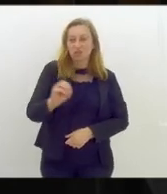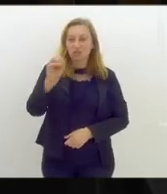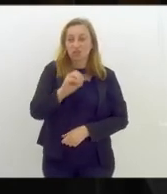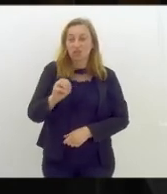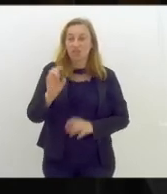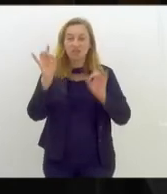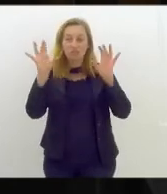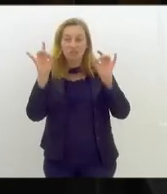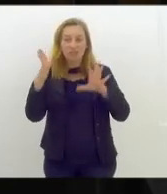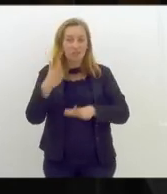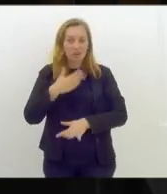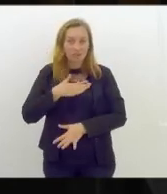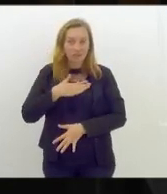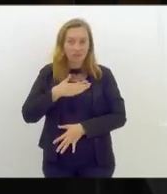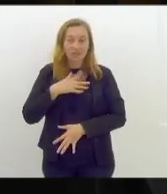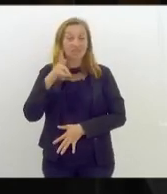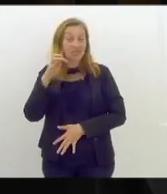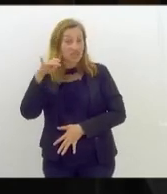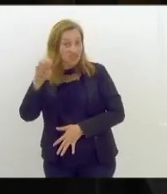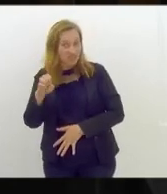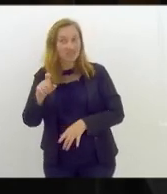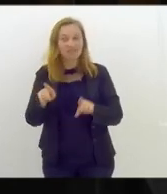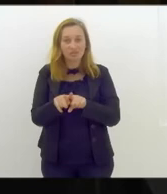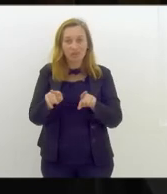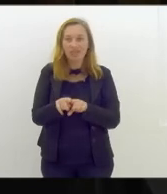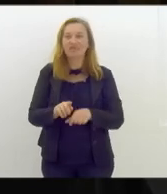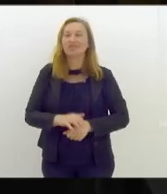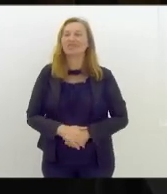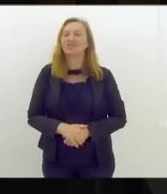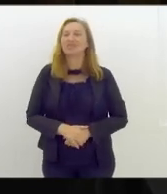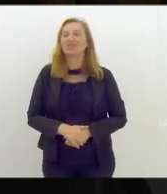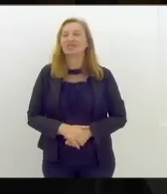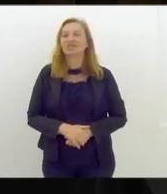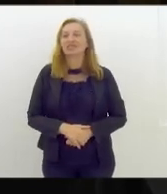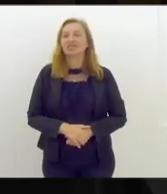muito especial na minha vida e da Jane.